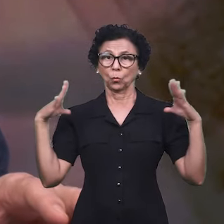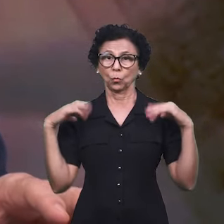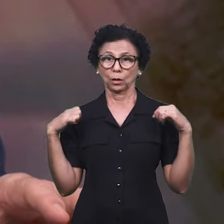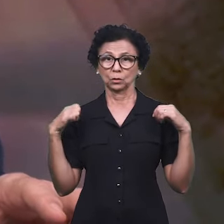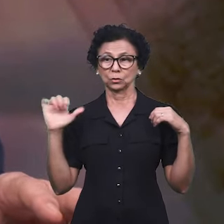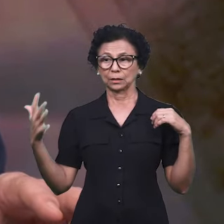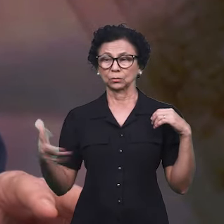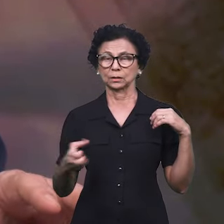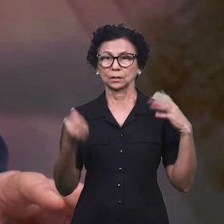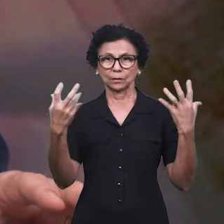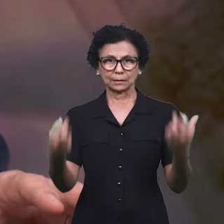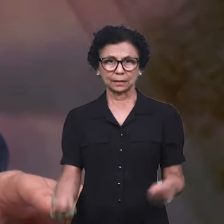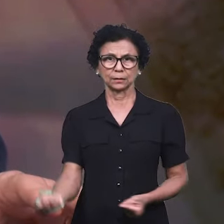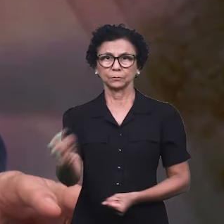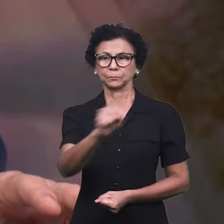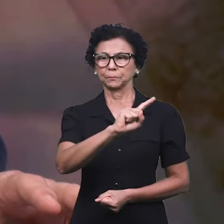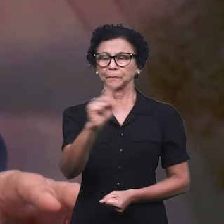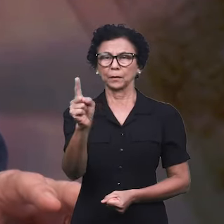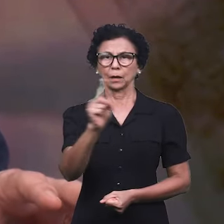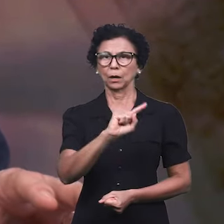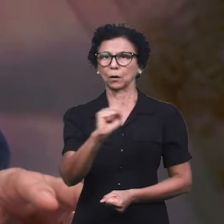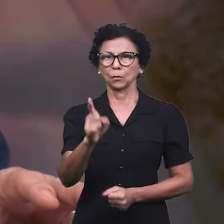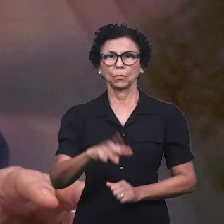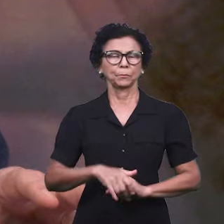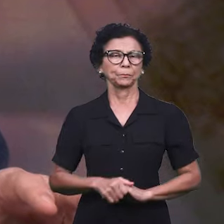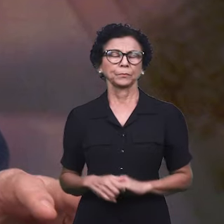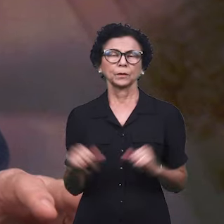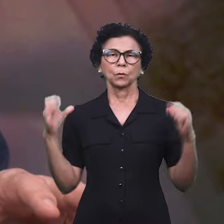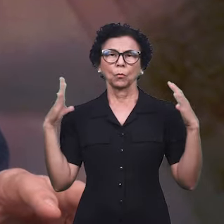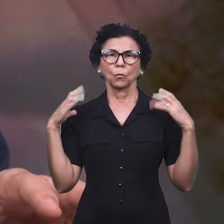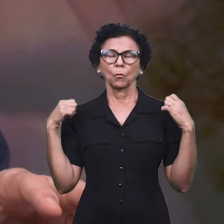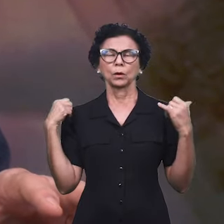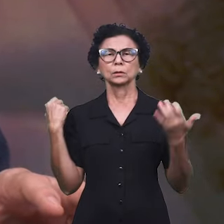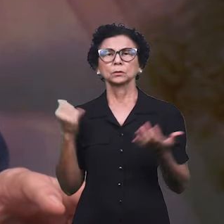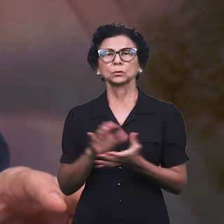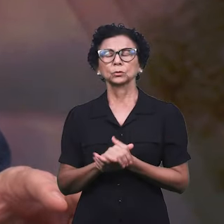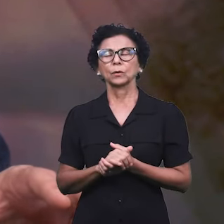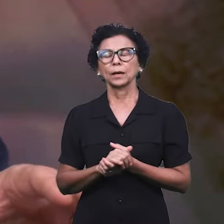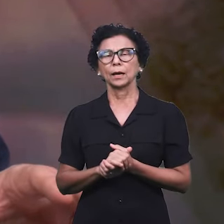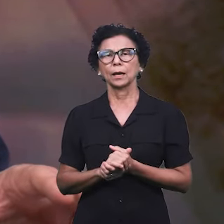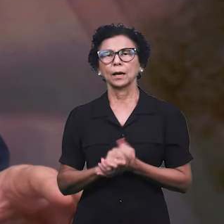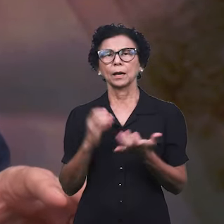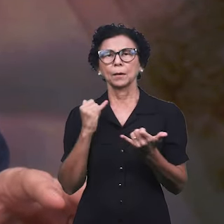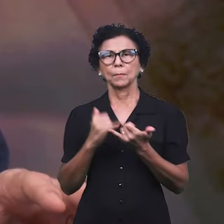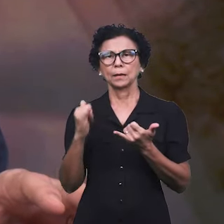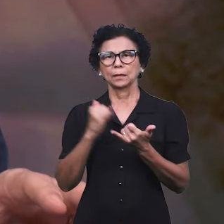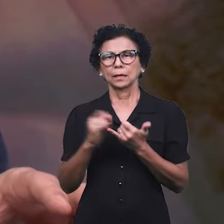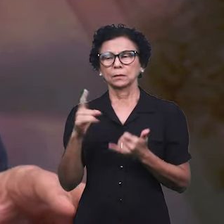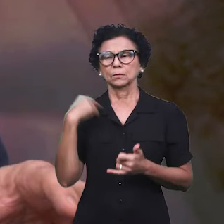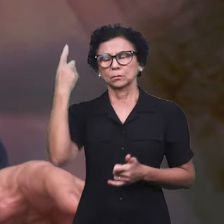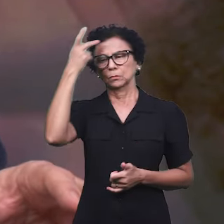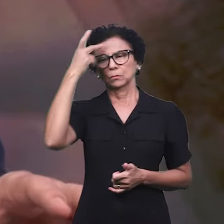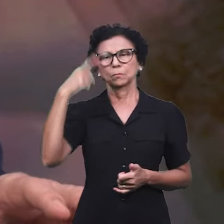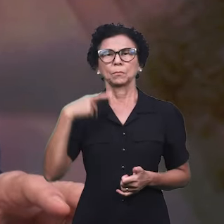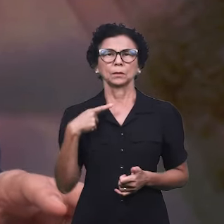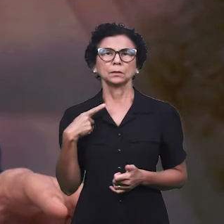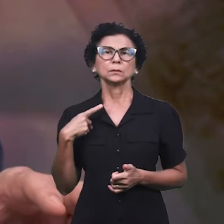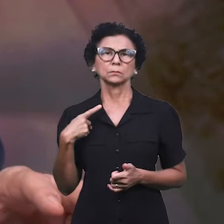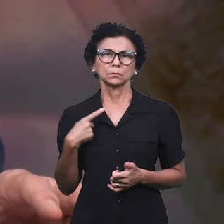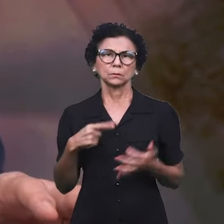são semelhantes a nós, né? Então, 3 fatos, né? 3 pontos que o